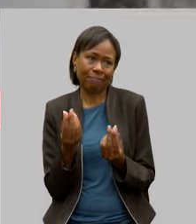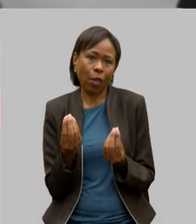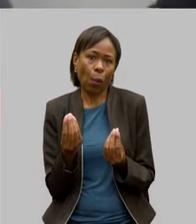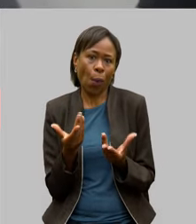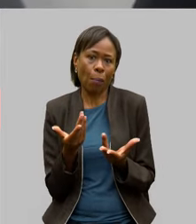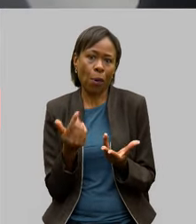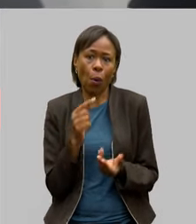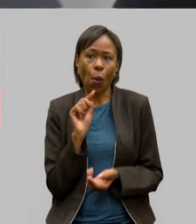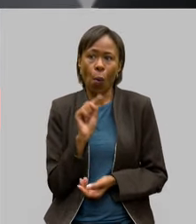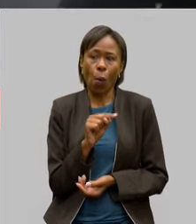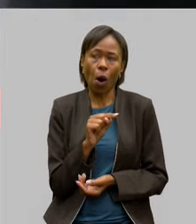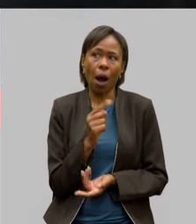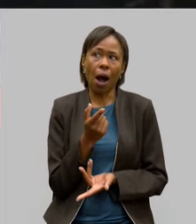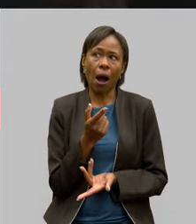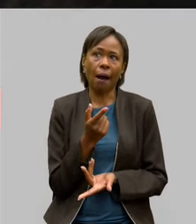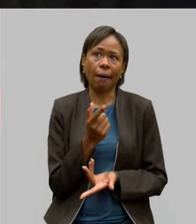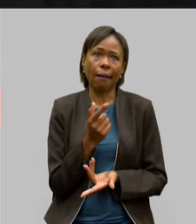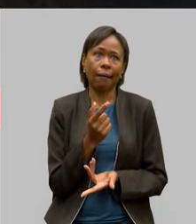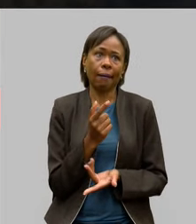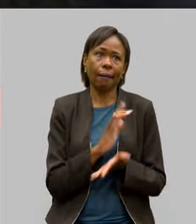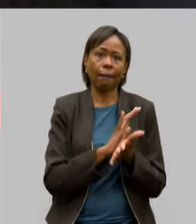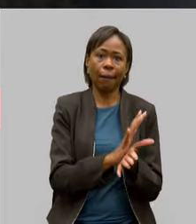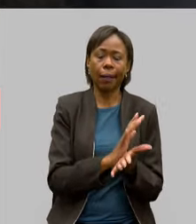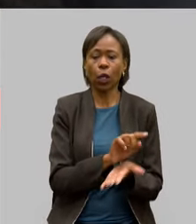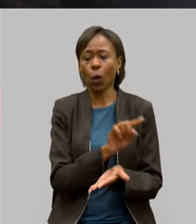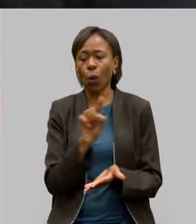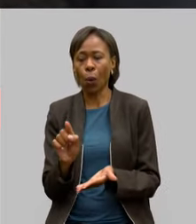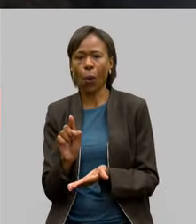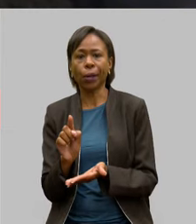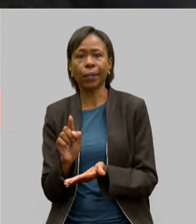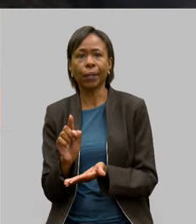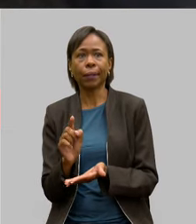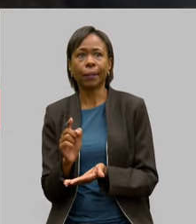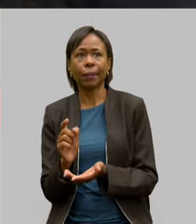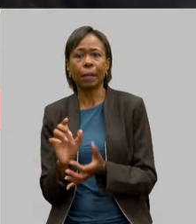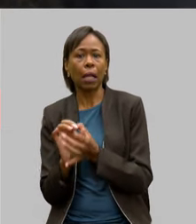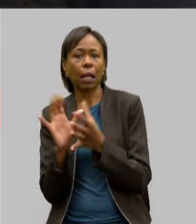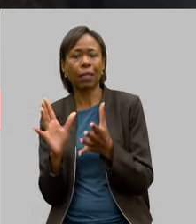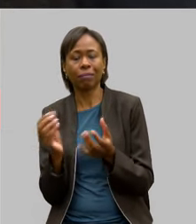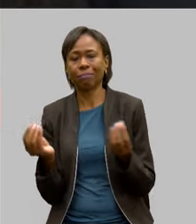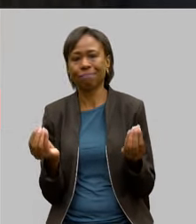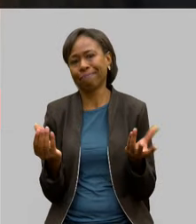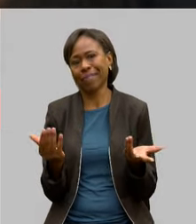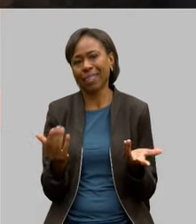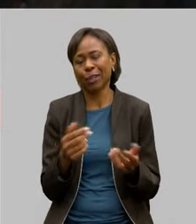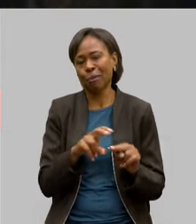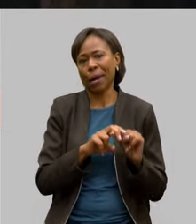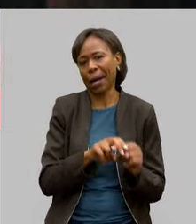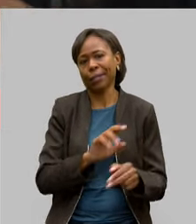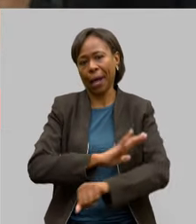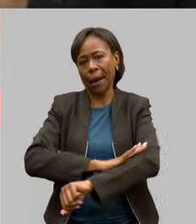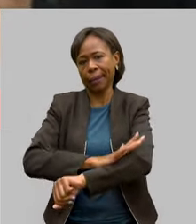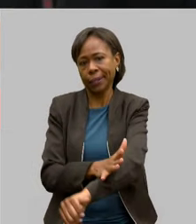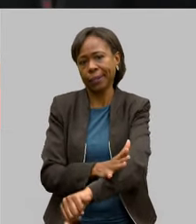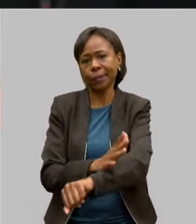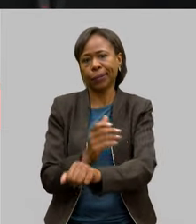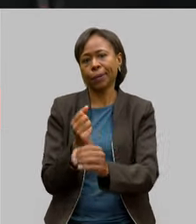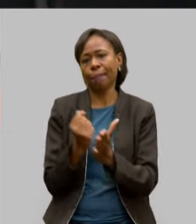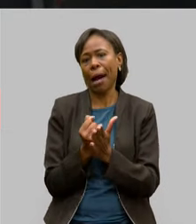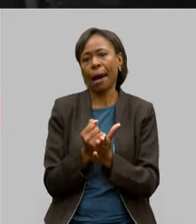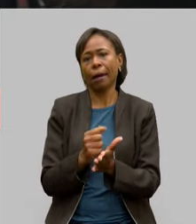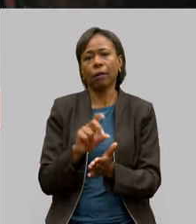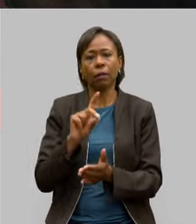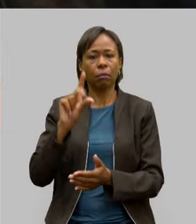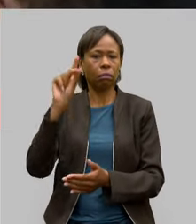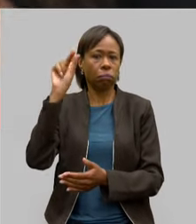maneira e por uma questão realmente ligada a racismo ligada por uma uma história aí de proibição extremamente contestável